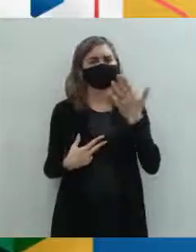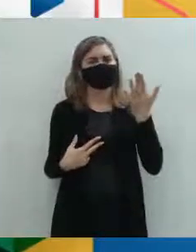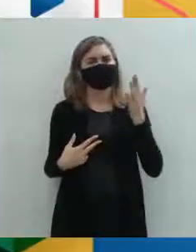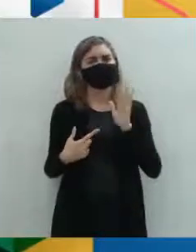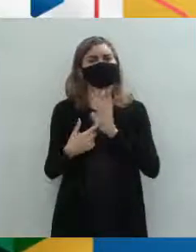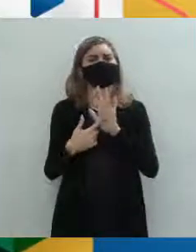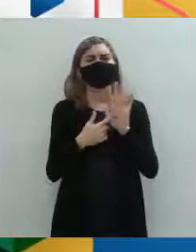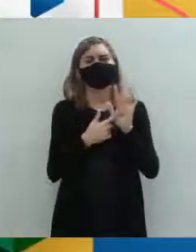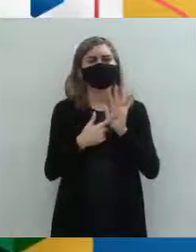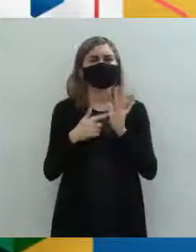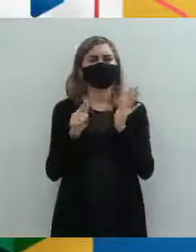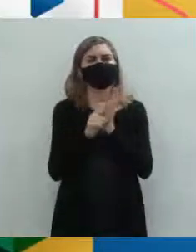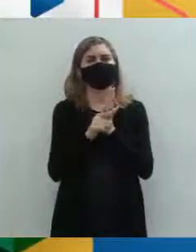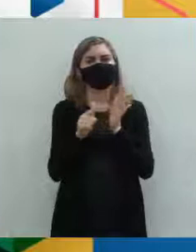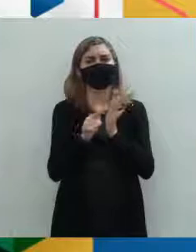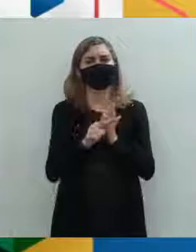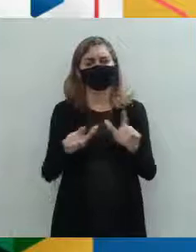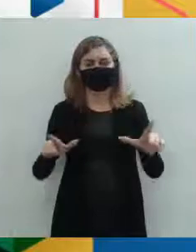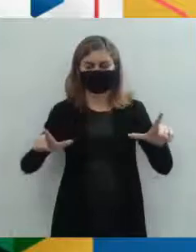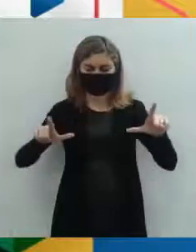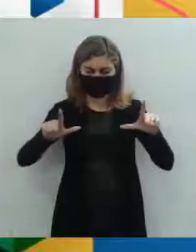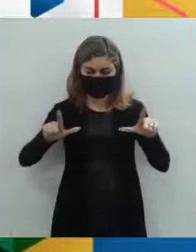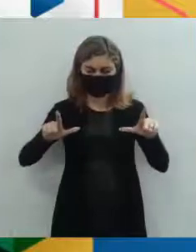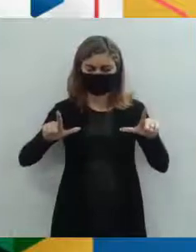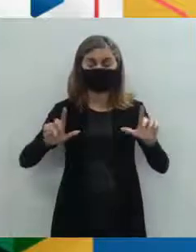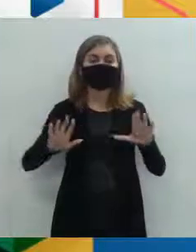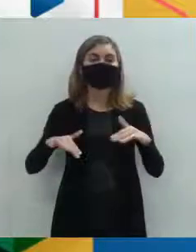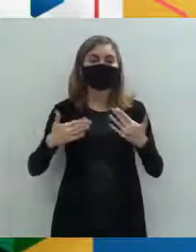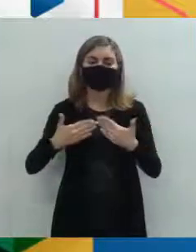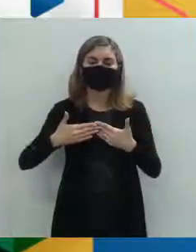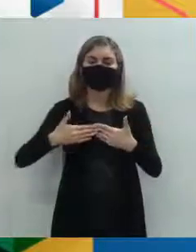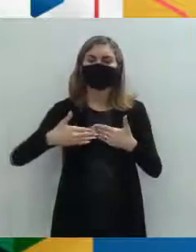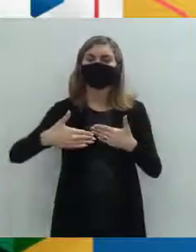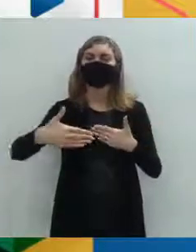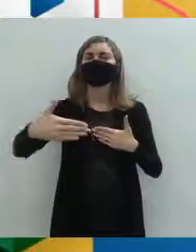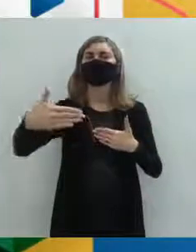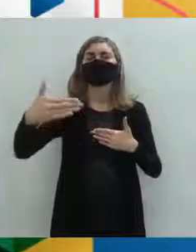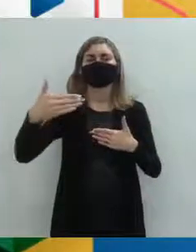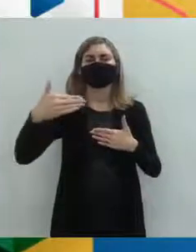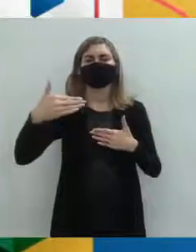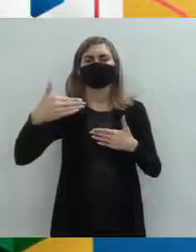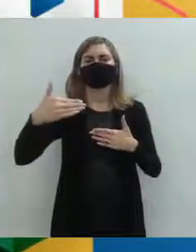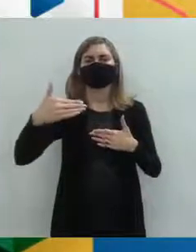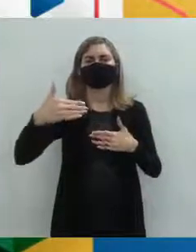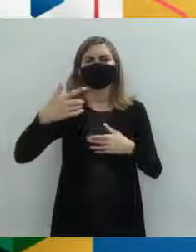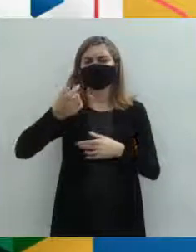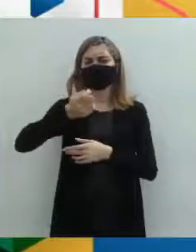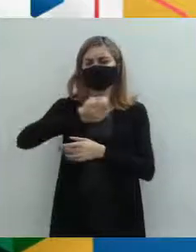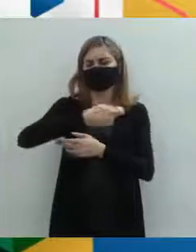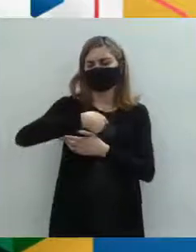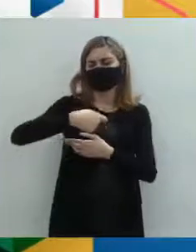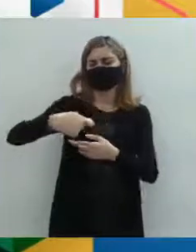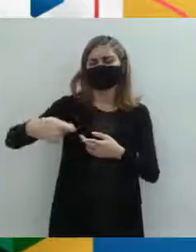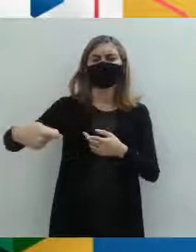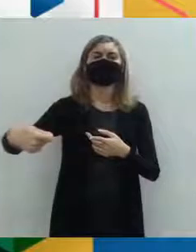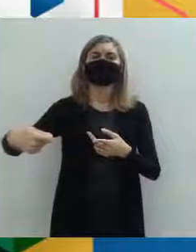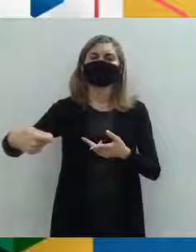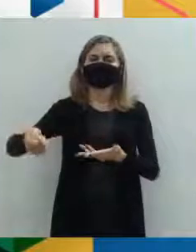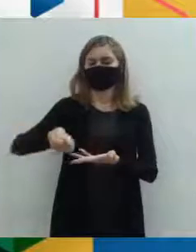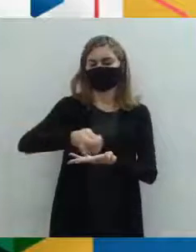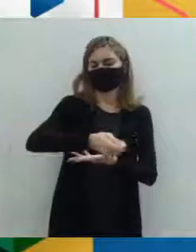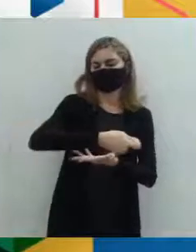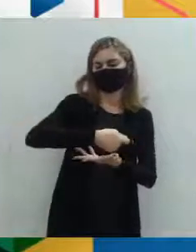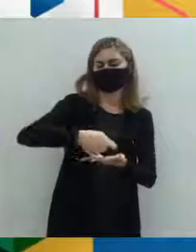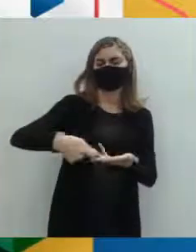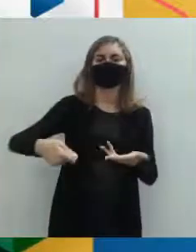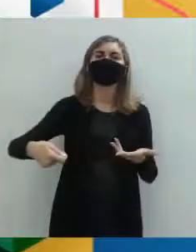retrata uma folha de papel a partir da qual de pulsos que permanecem planos na